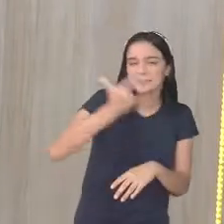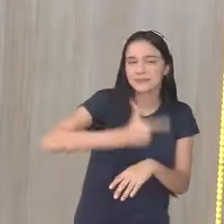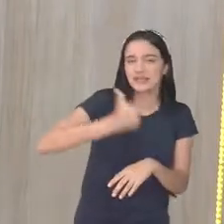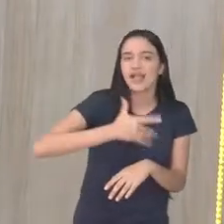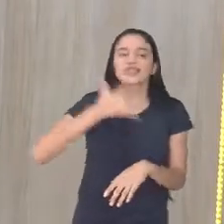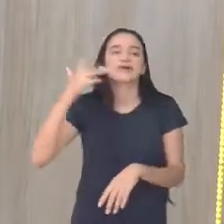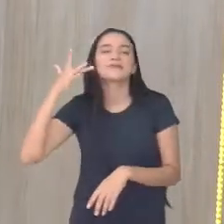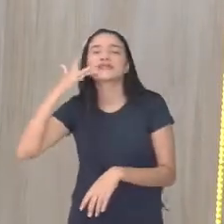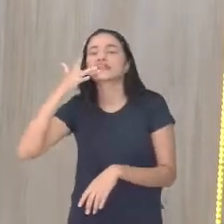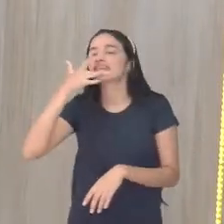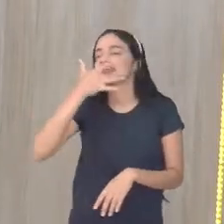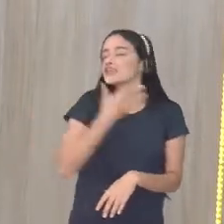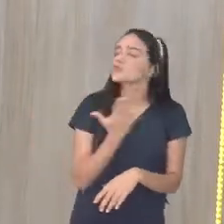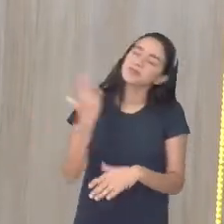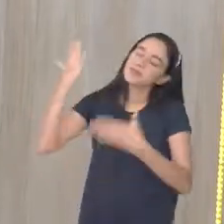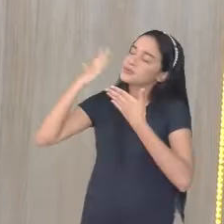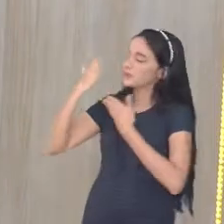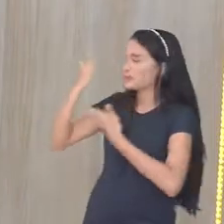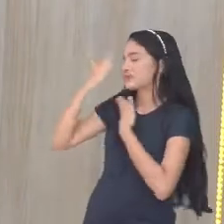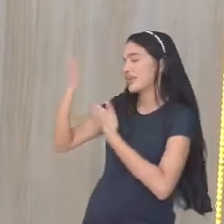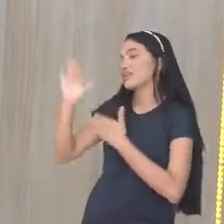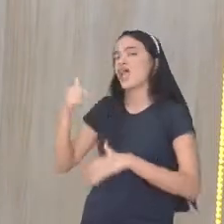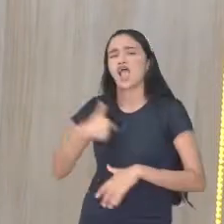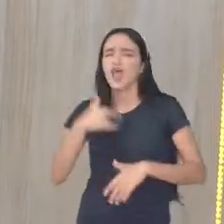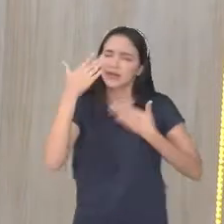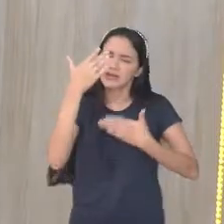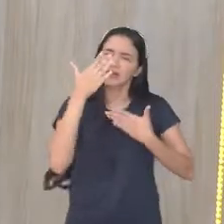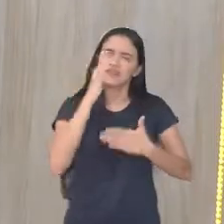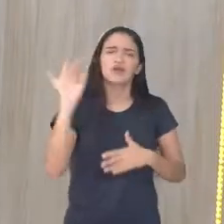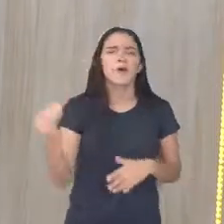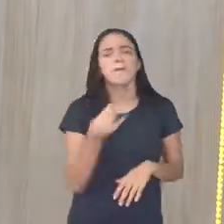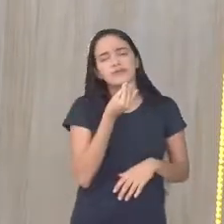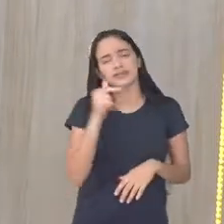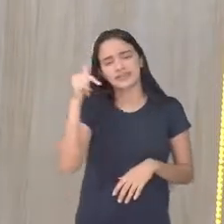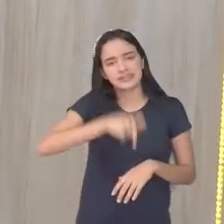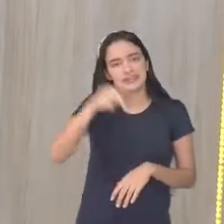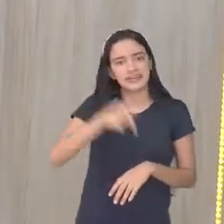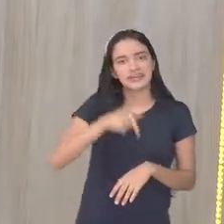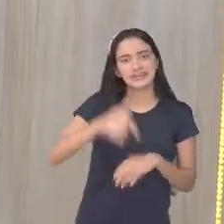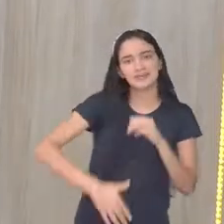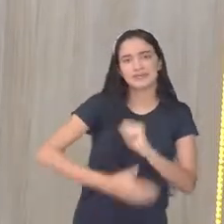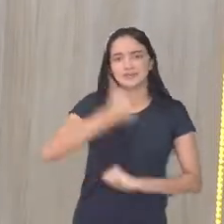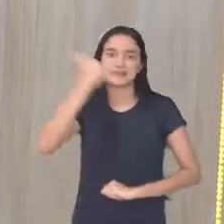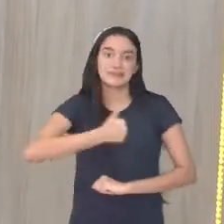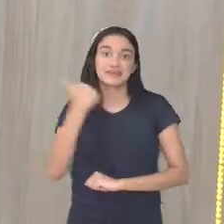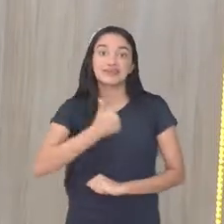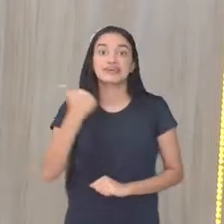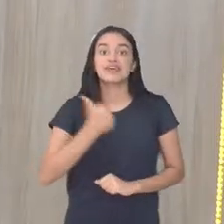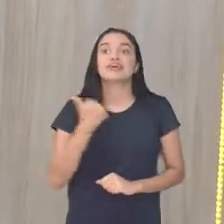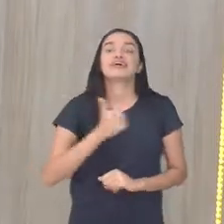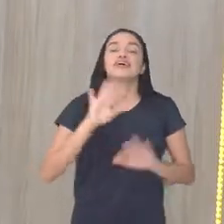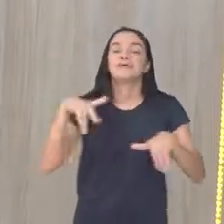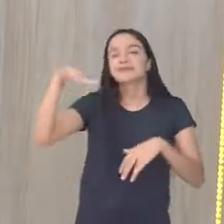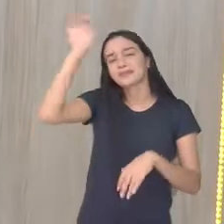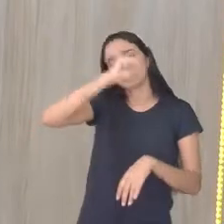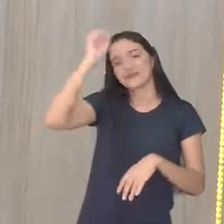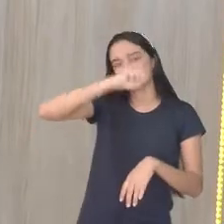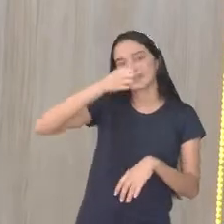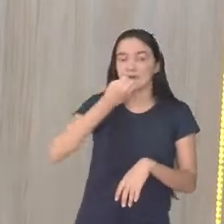falso, diz que está onde não está. É, né? verdade, então, assim, gente. Eu conheci quem fazia isso. Selfies, viu? Né?